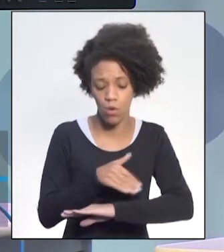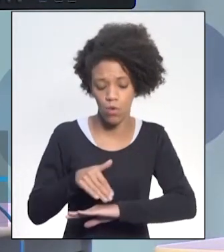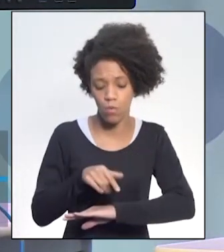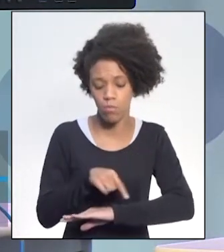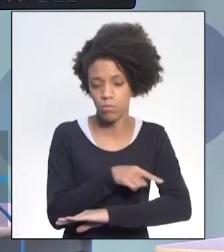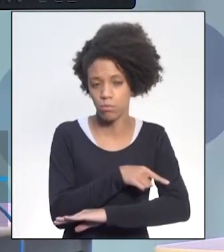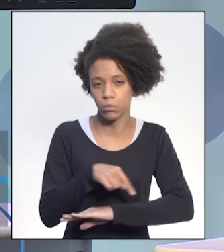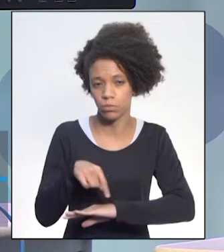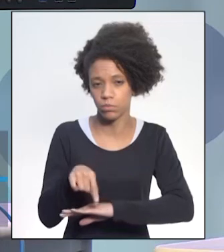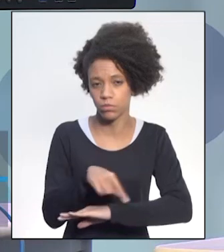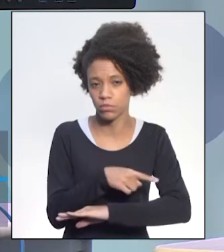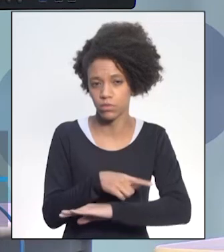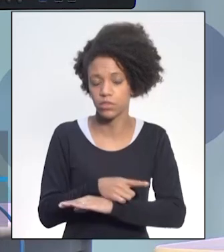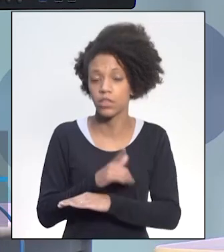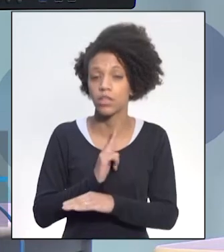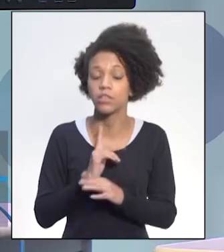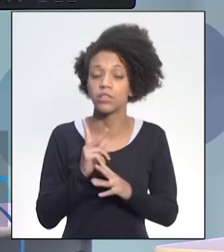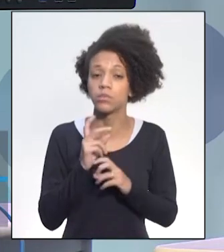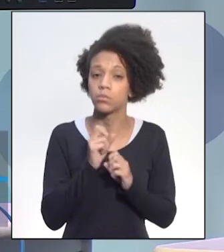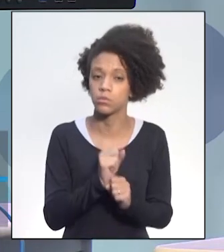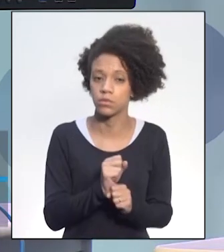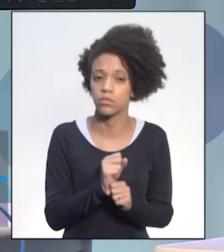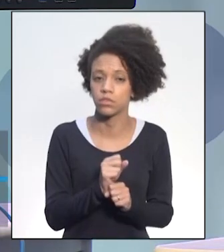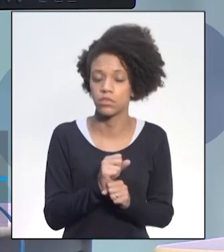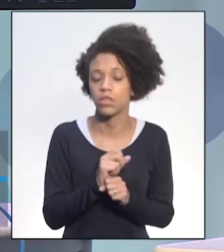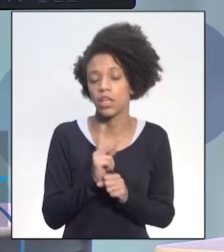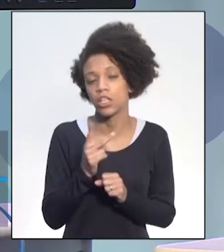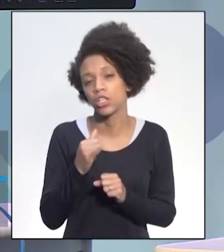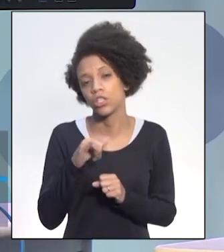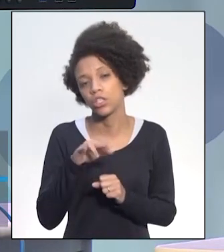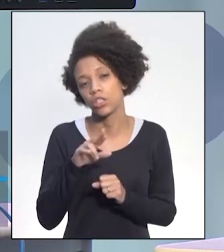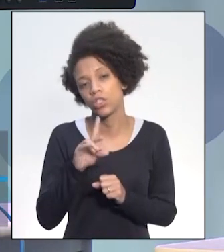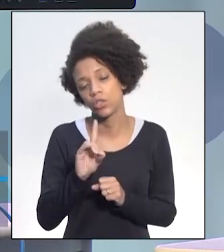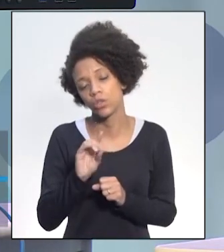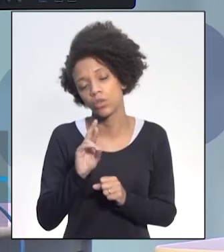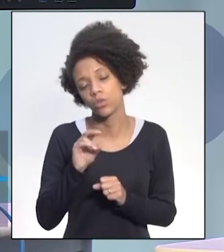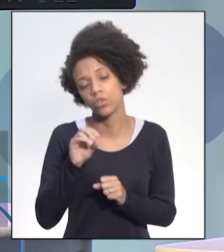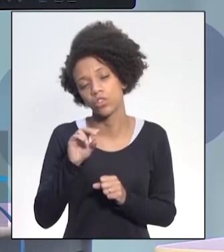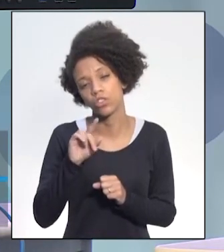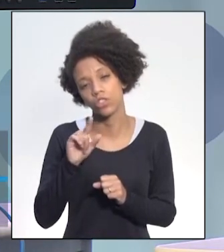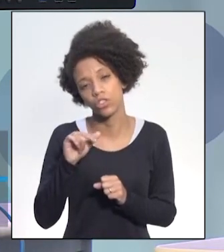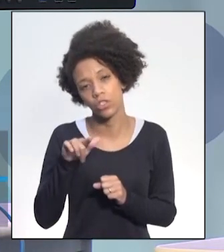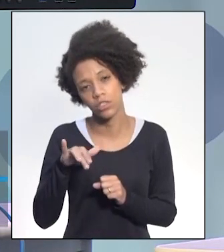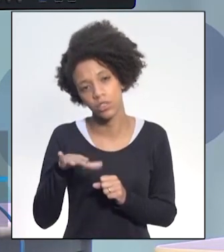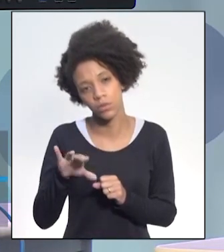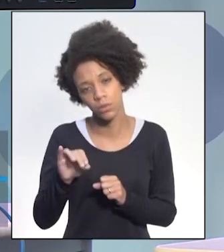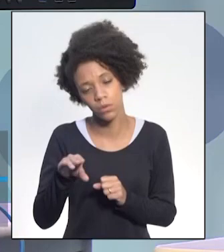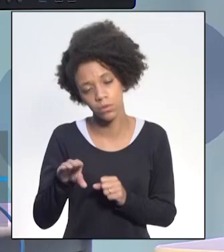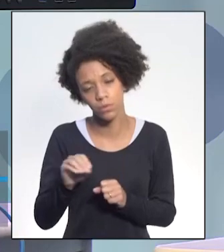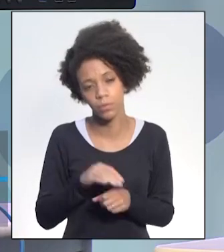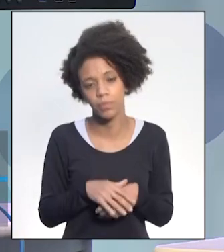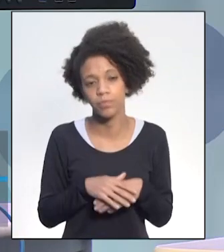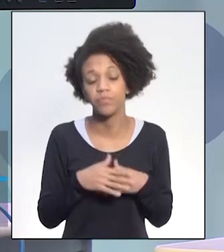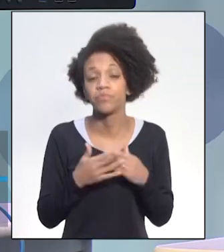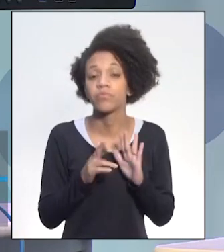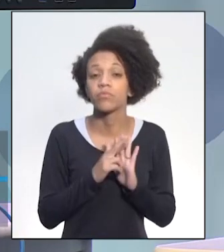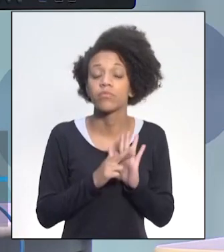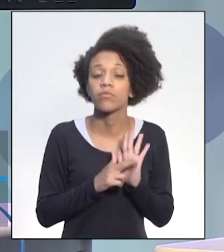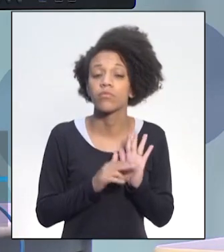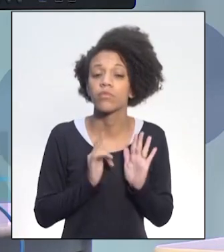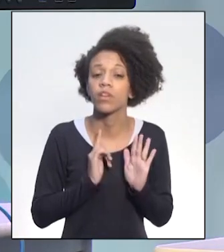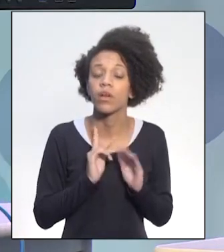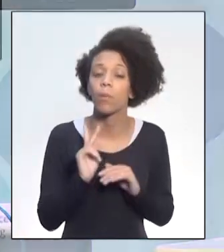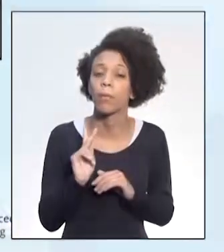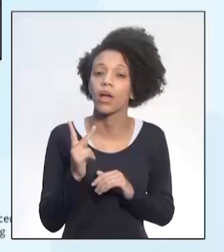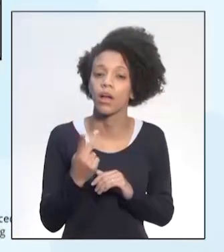pH, né? Esse potencial hidrogeniônico, né? Se vocês verem aqui, nesta régua, eu tenho lá o